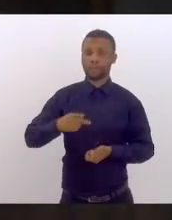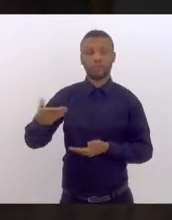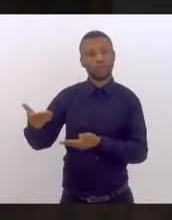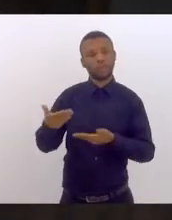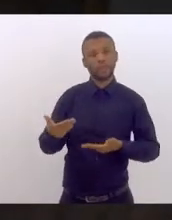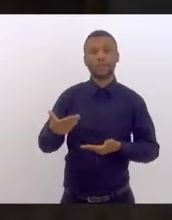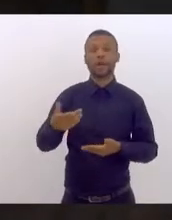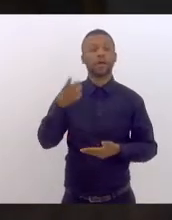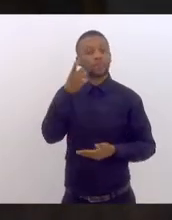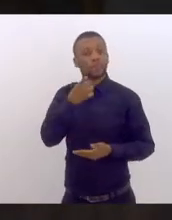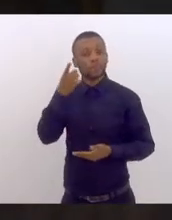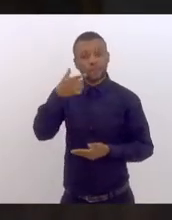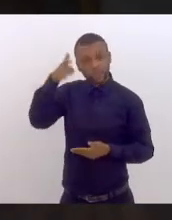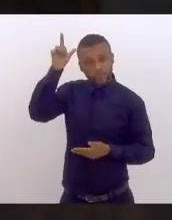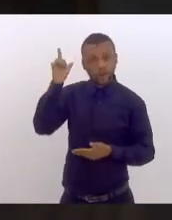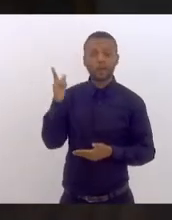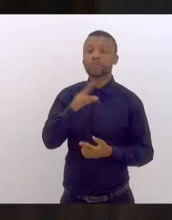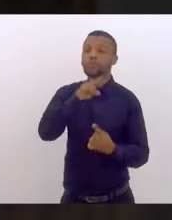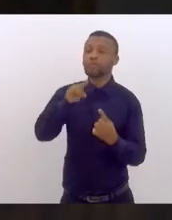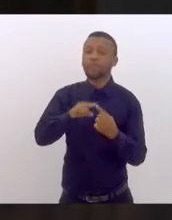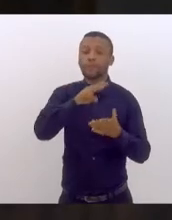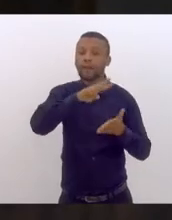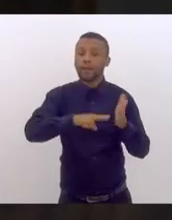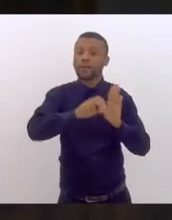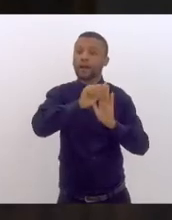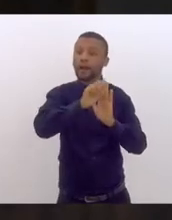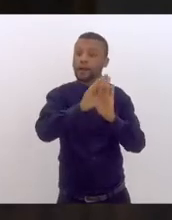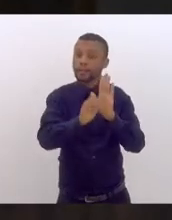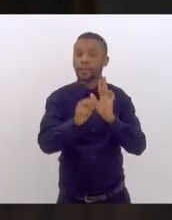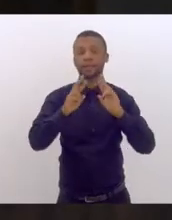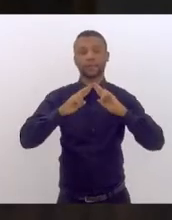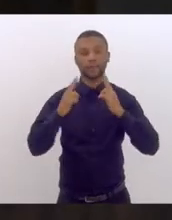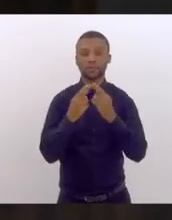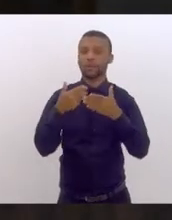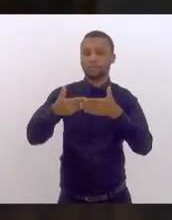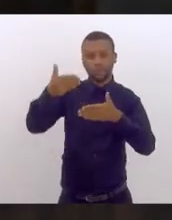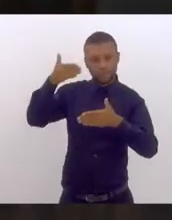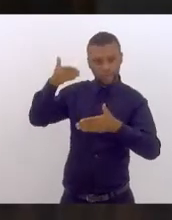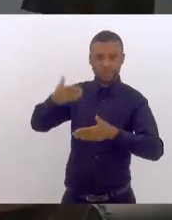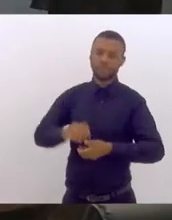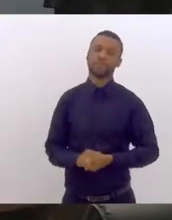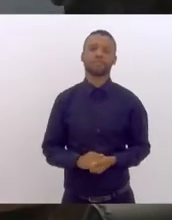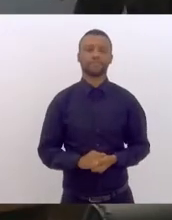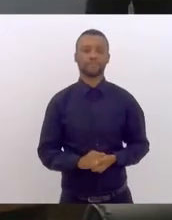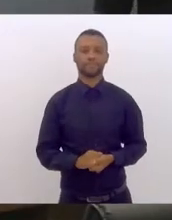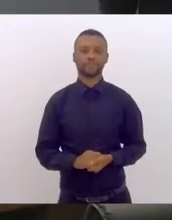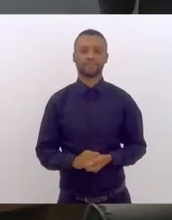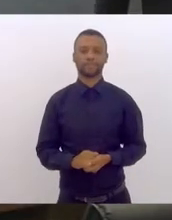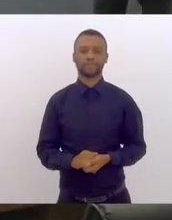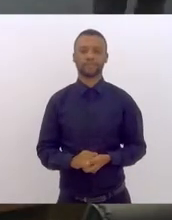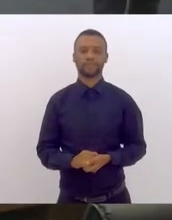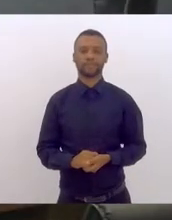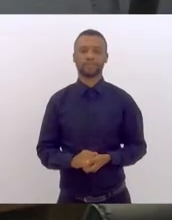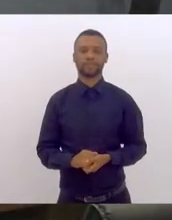Nobre Deputado Luiz Paulo para fazer leitura da ata da sessão anterior E aí